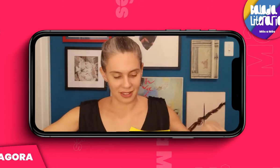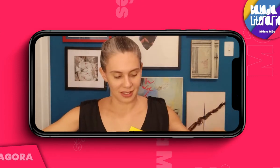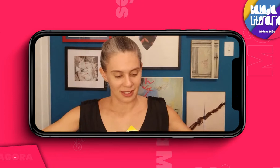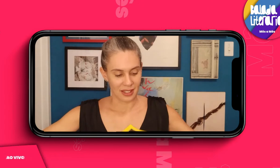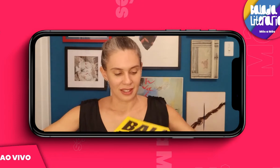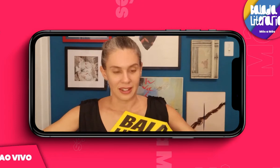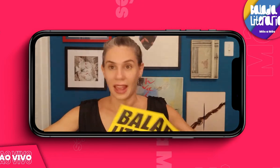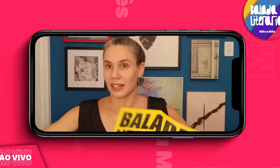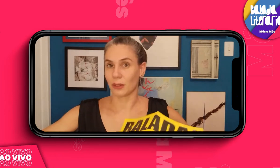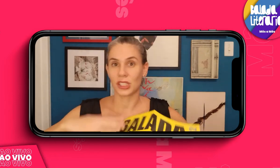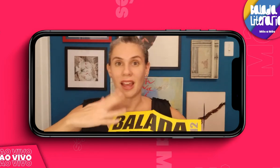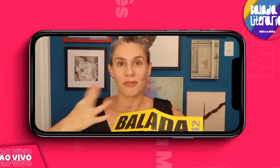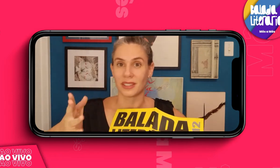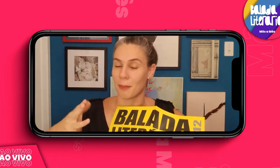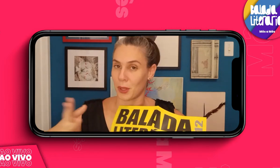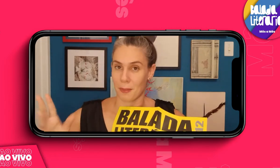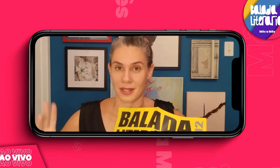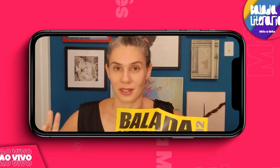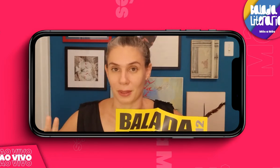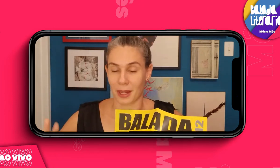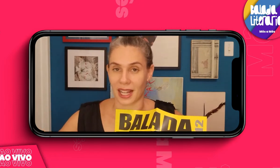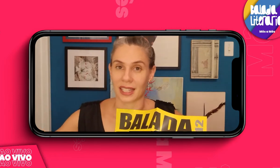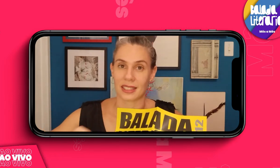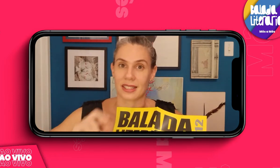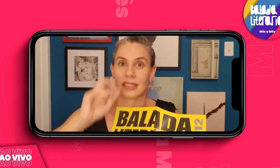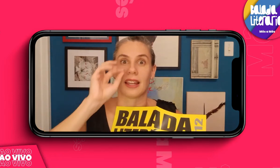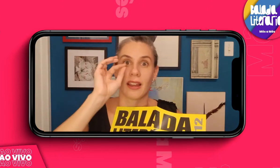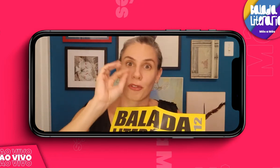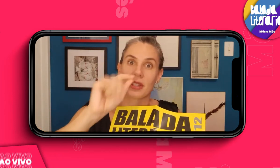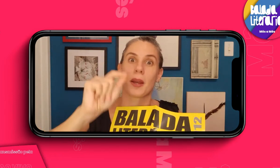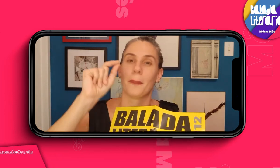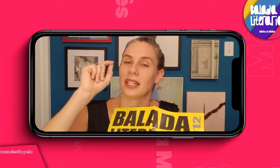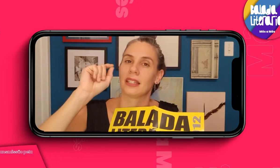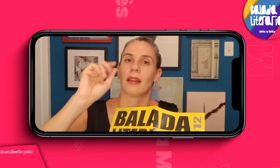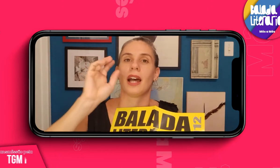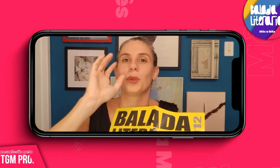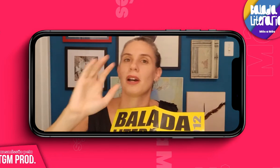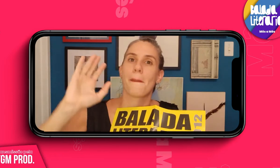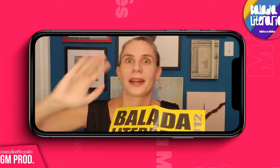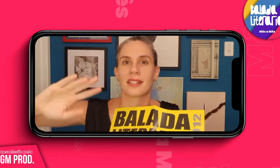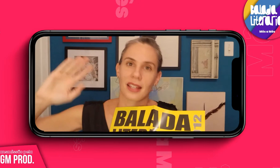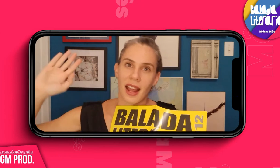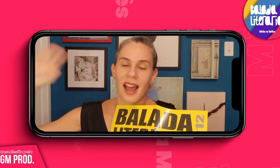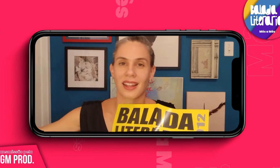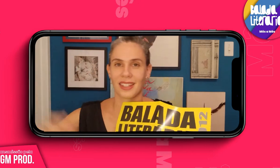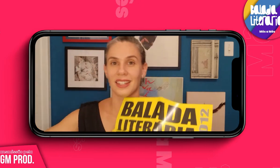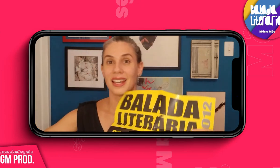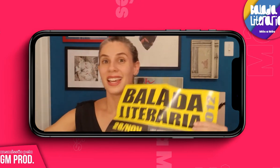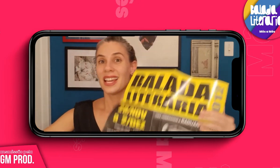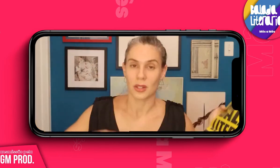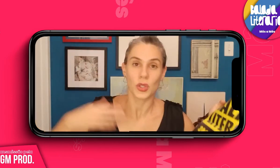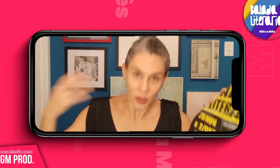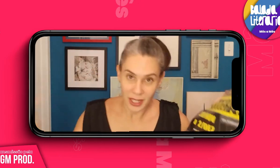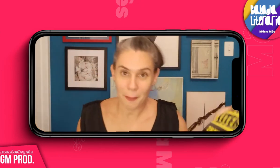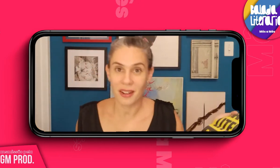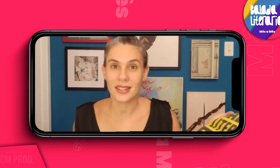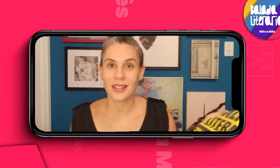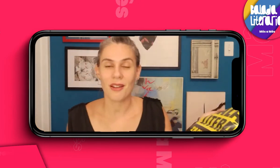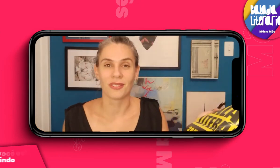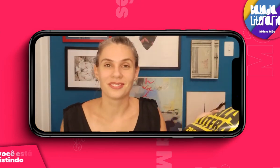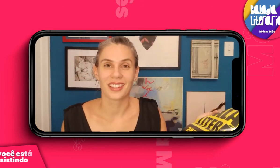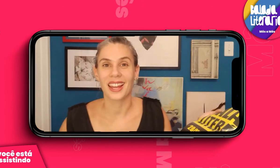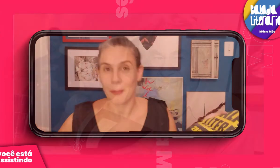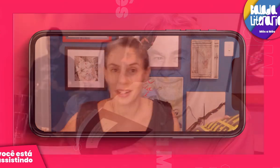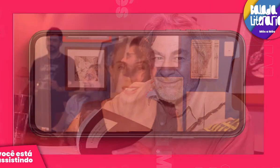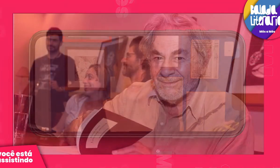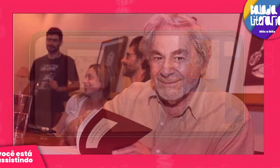é, né, ele não estava na programação da balada, assim, né, oficialmente. Raduan aparecerá aqui. Só que ele